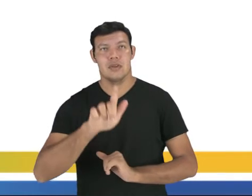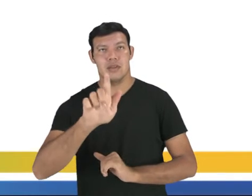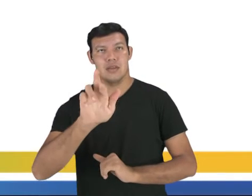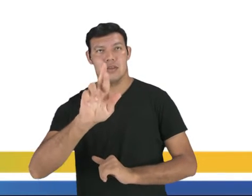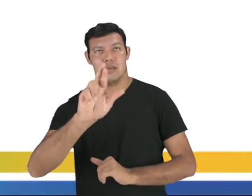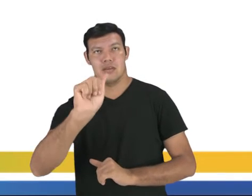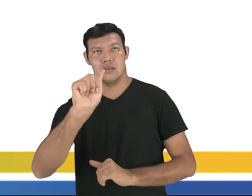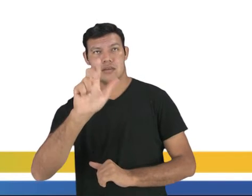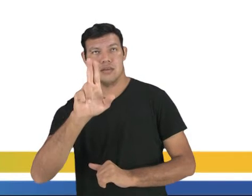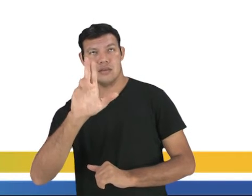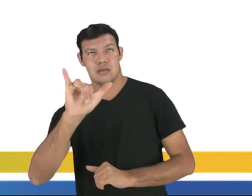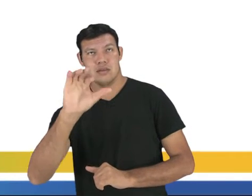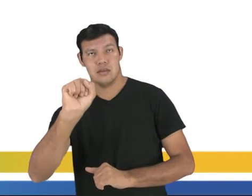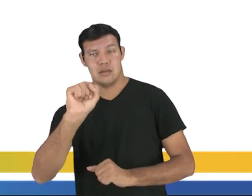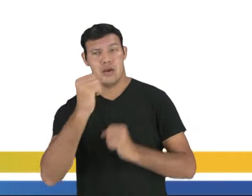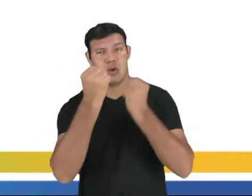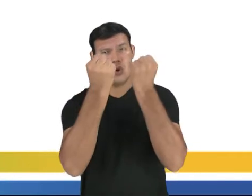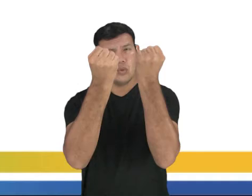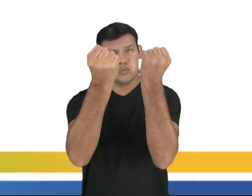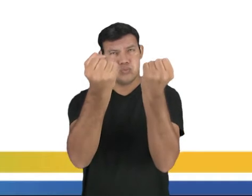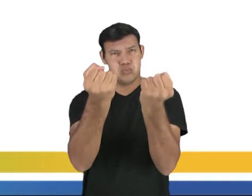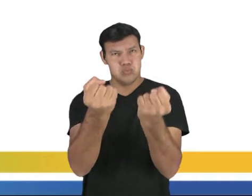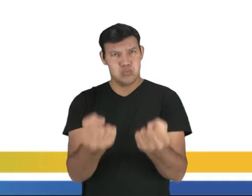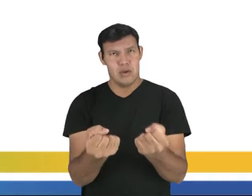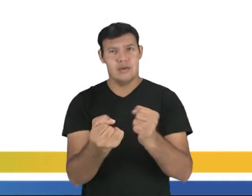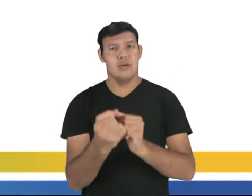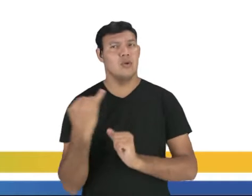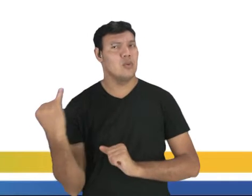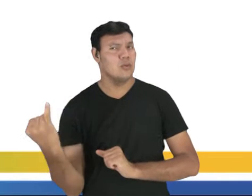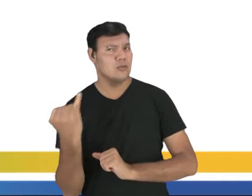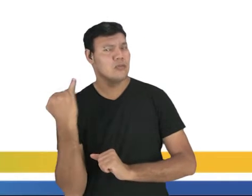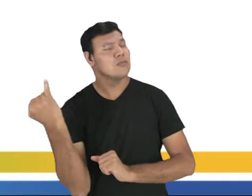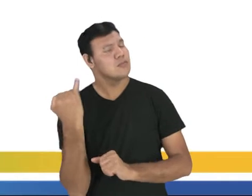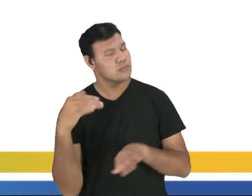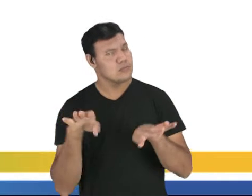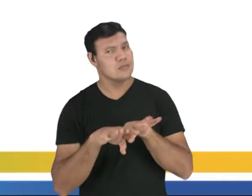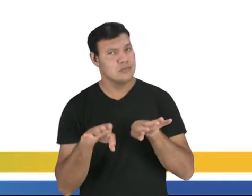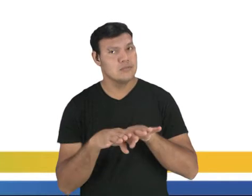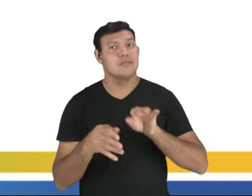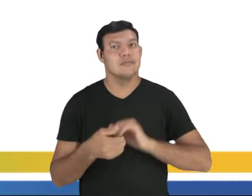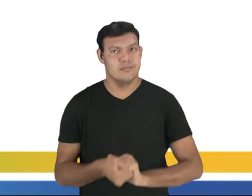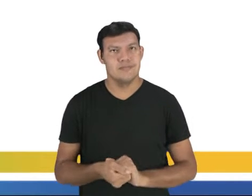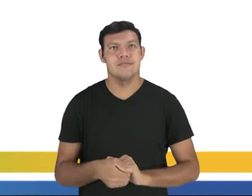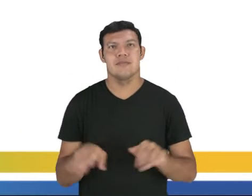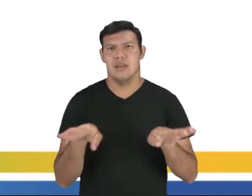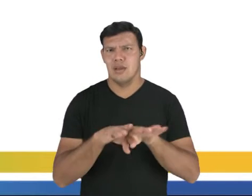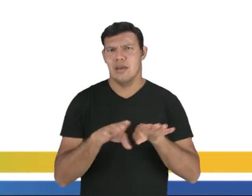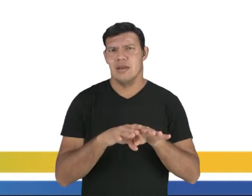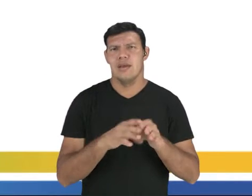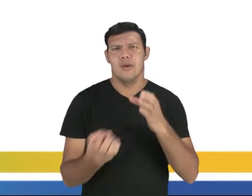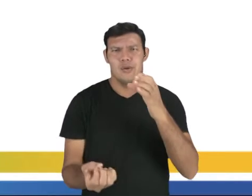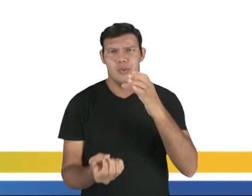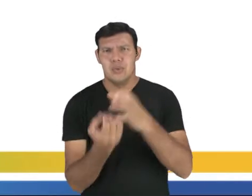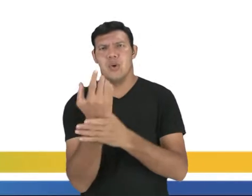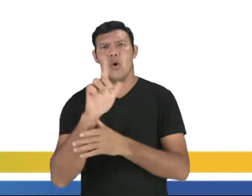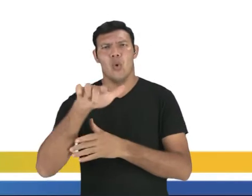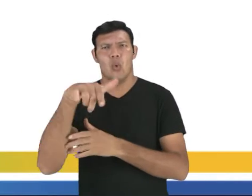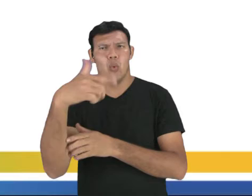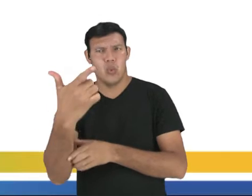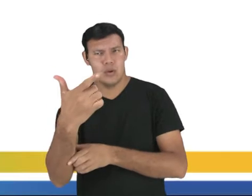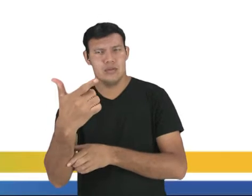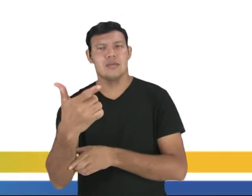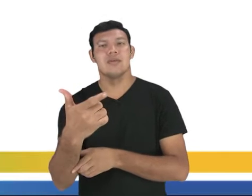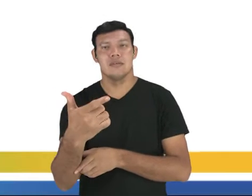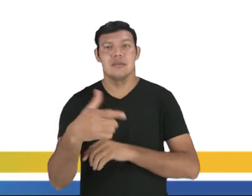né? Que significa pesado ou importante, né? E isso gera outras palavras, ó. Por exemplo, a palavra